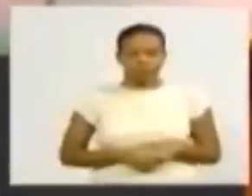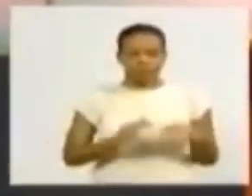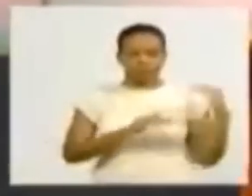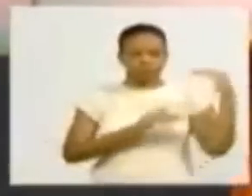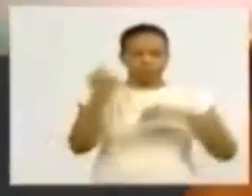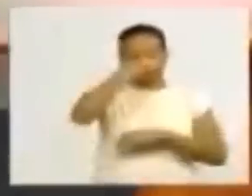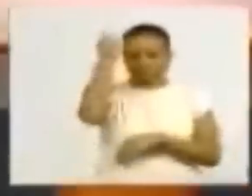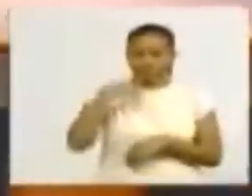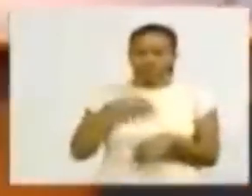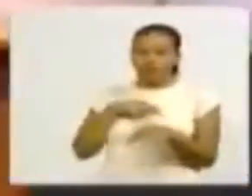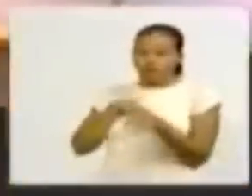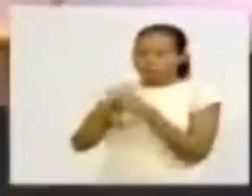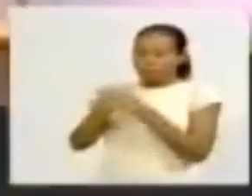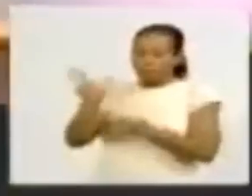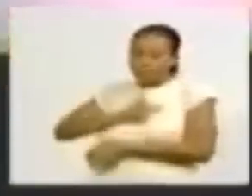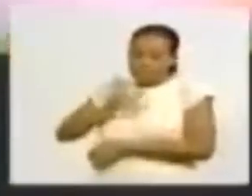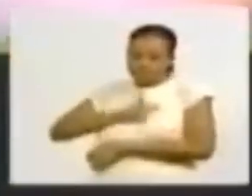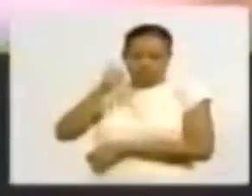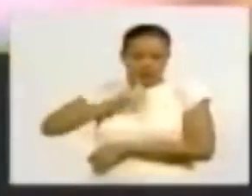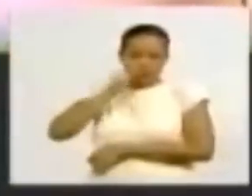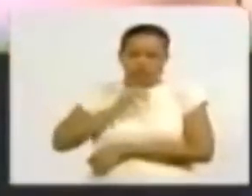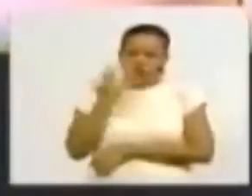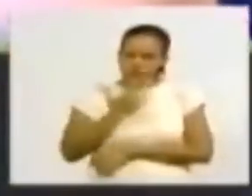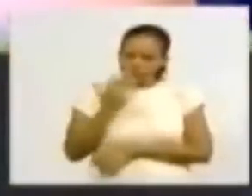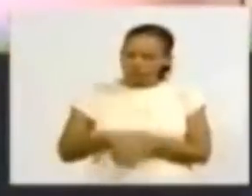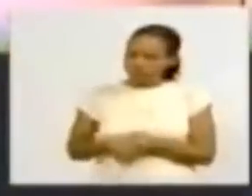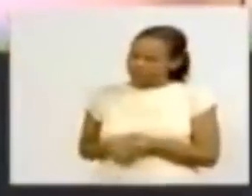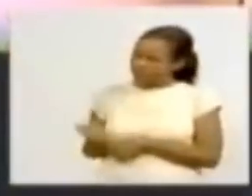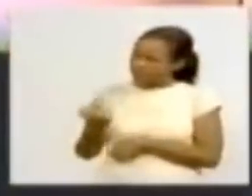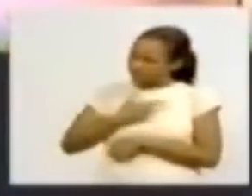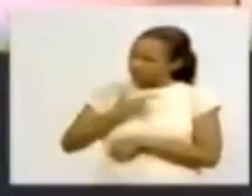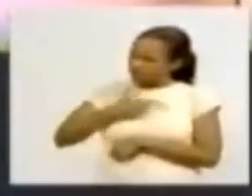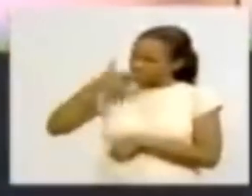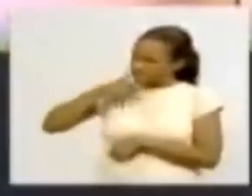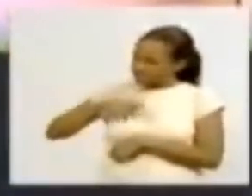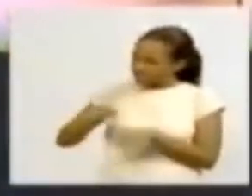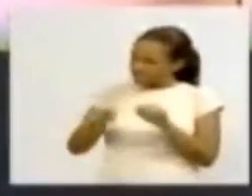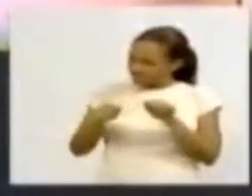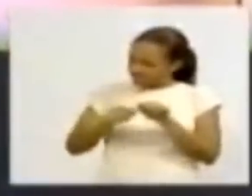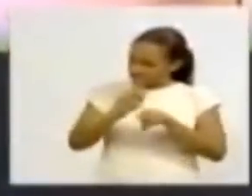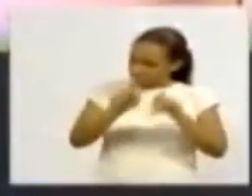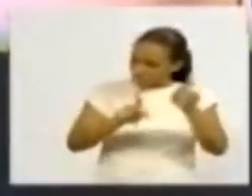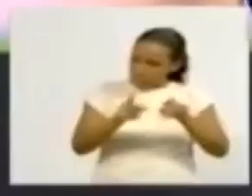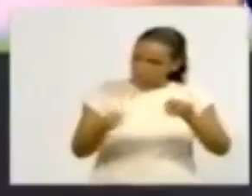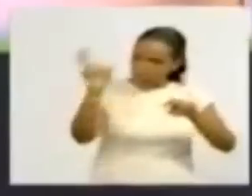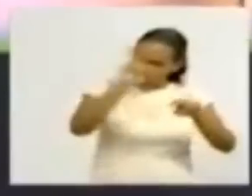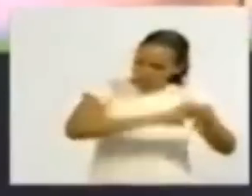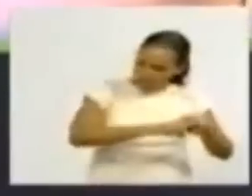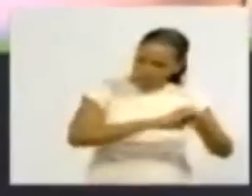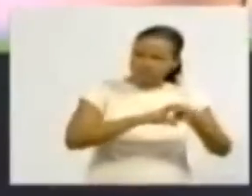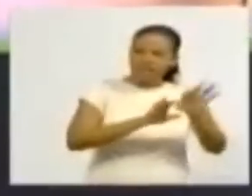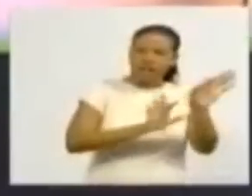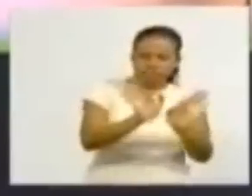Eu perguntei a Salete aqui em particular. Salete, será que nós vamos conseguir fazer esse povo que está aqui no meio voltar para o lugar,